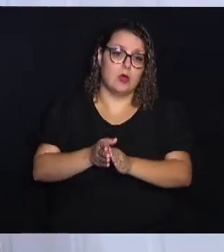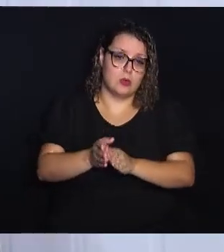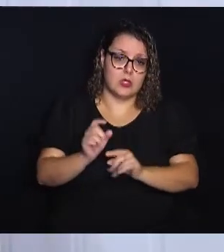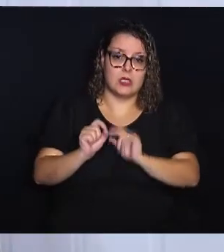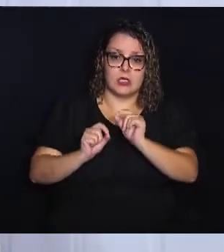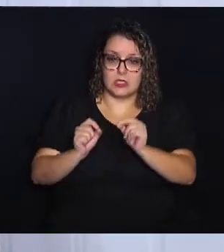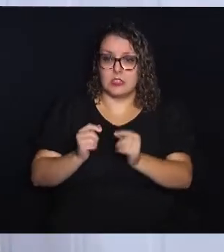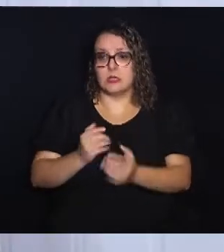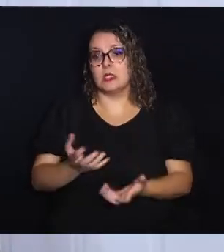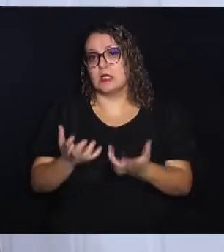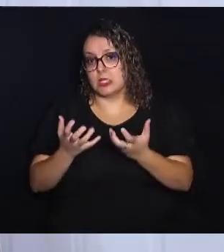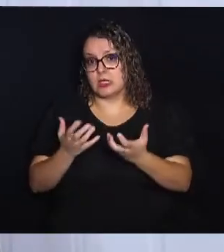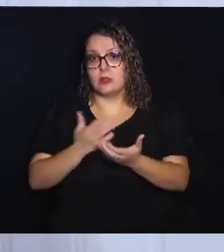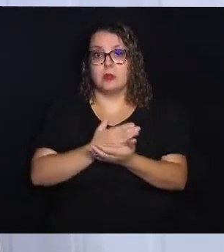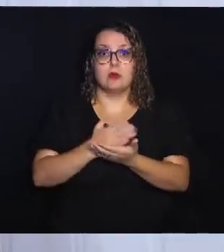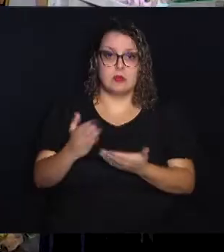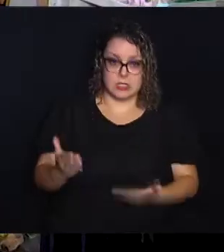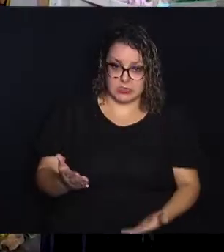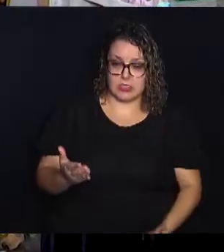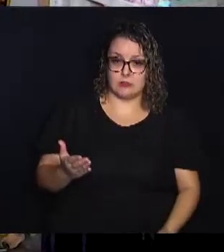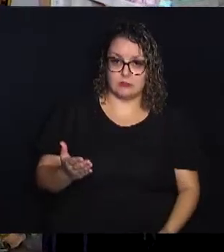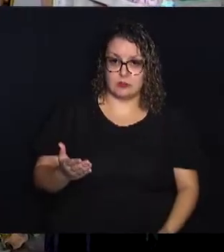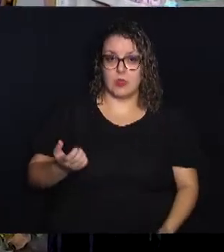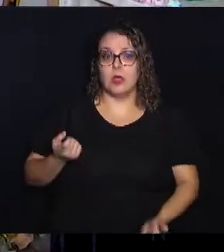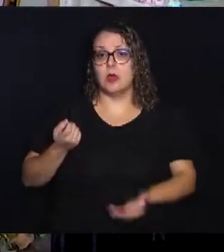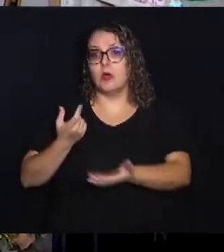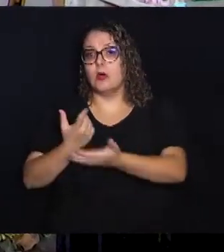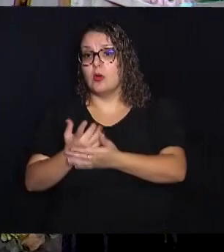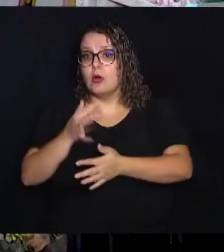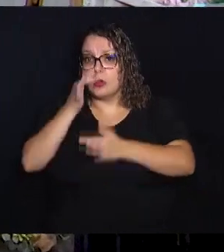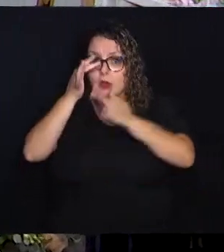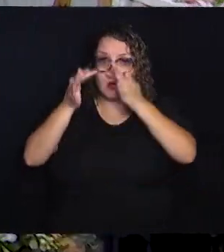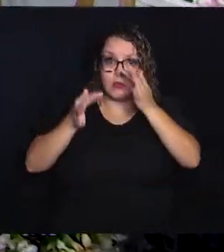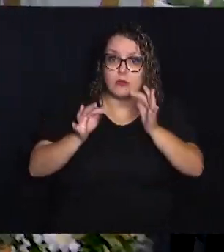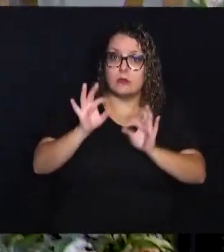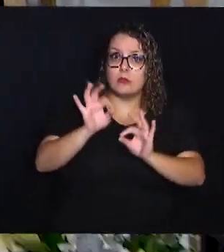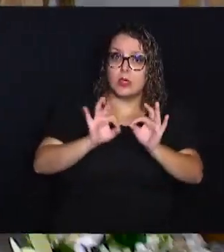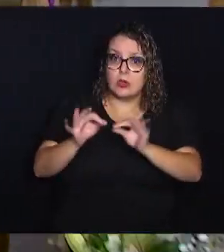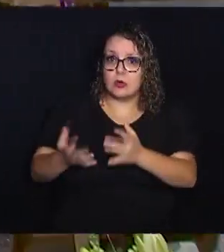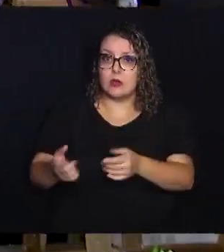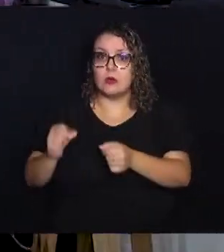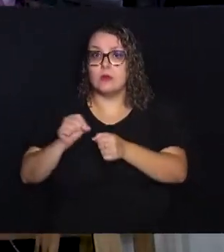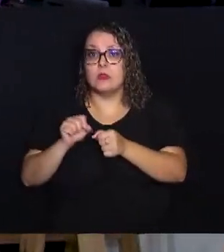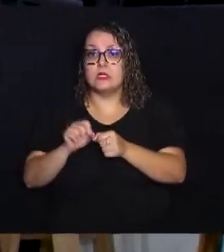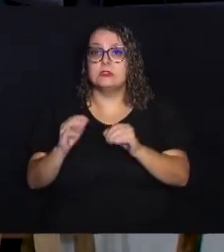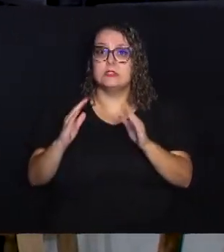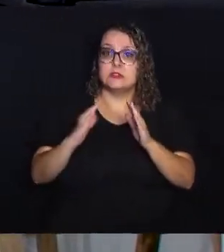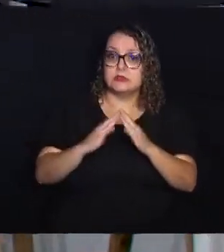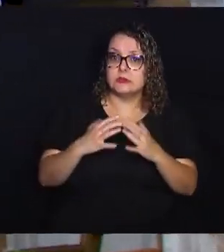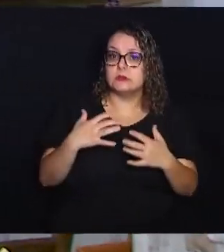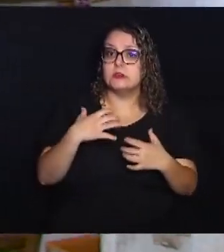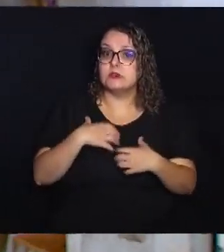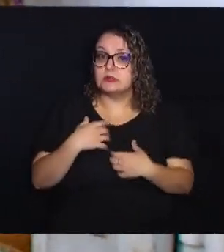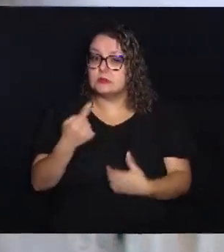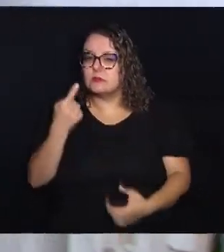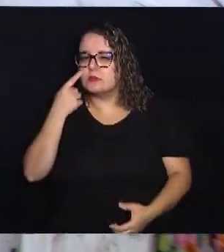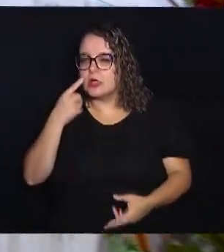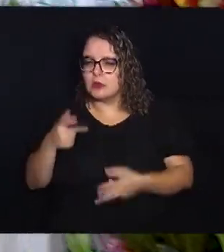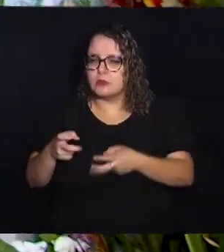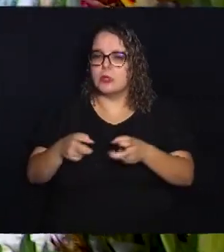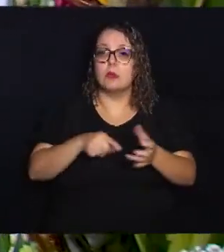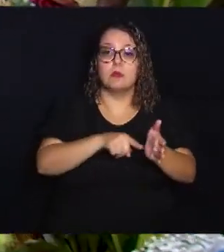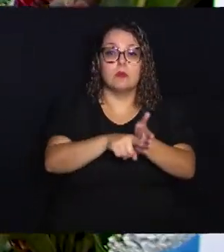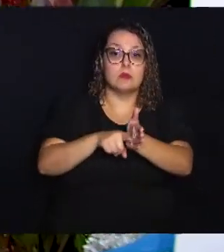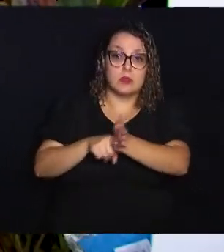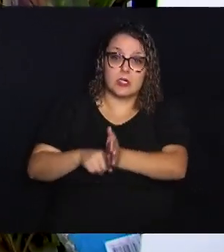sempre aconselha quem está querendo começar é comprar as flores, mexer nas flores, fazer em casa, ir sentindo e